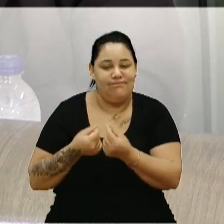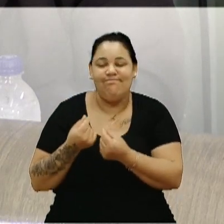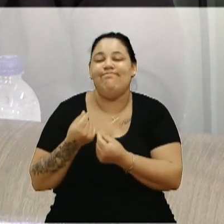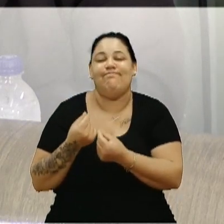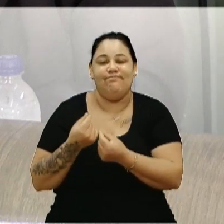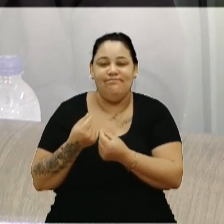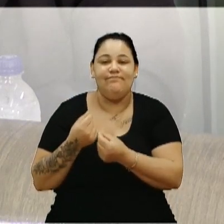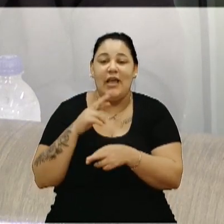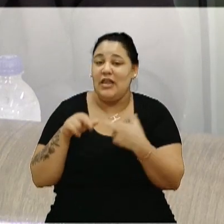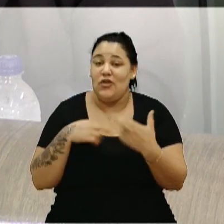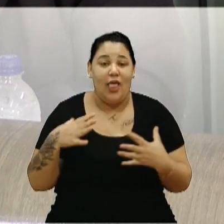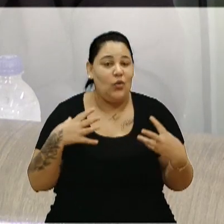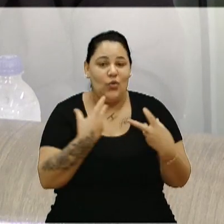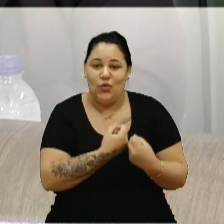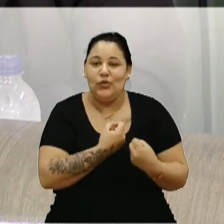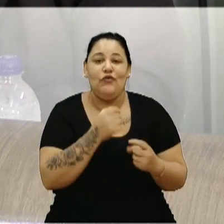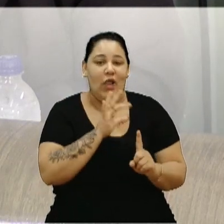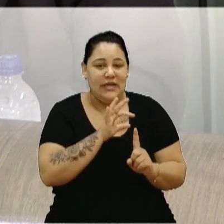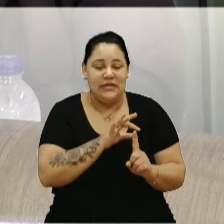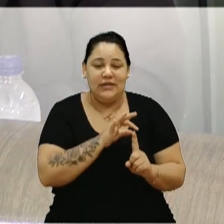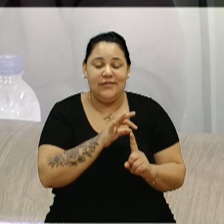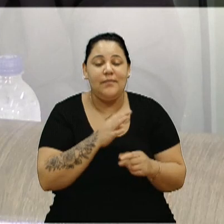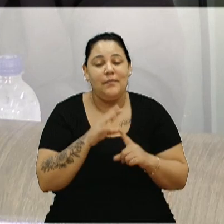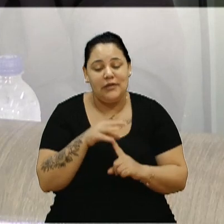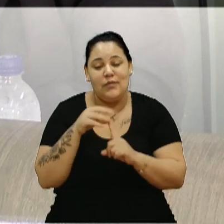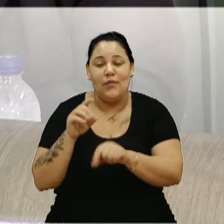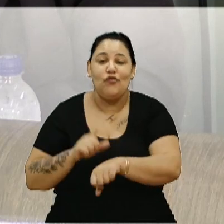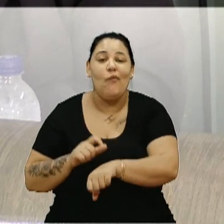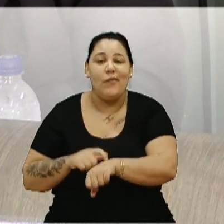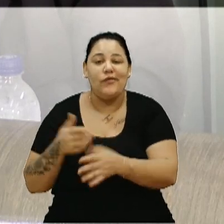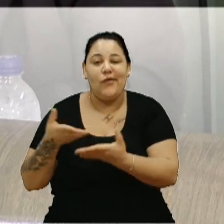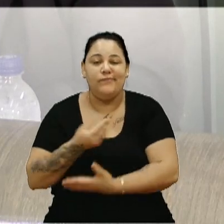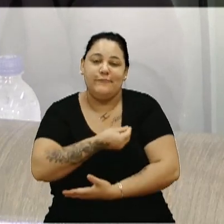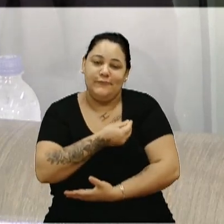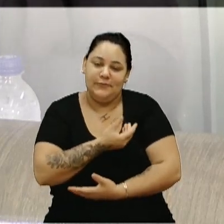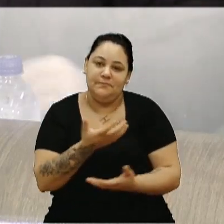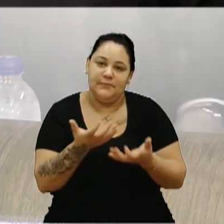aqui, do momento que vivemos. Saudar o prefeito mais uma vez.